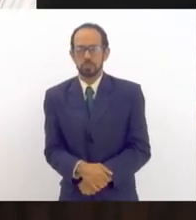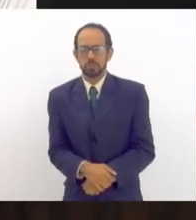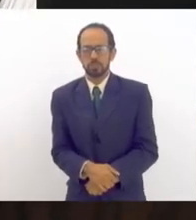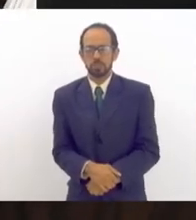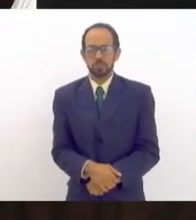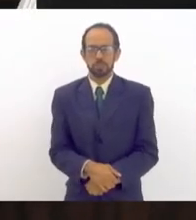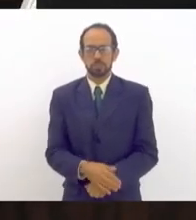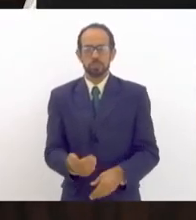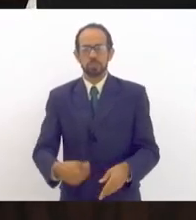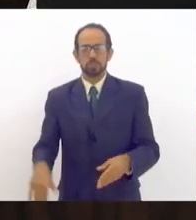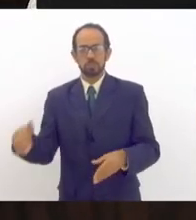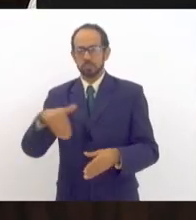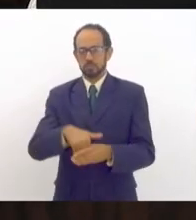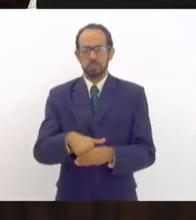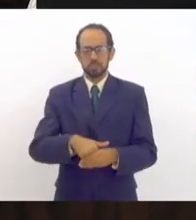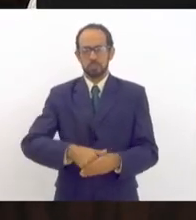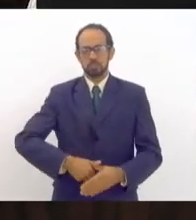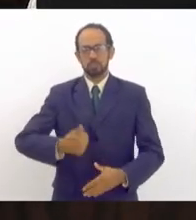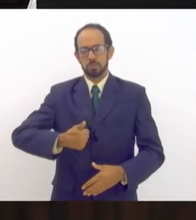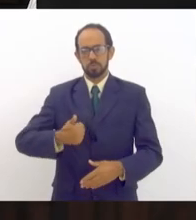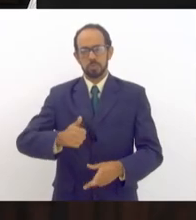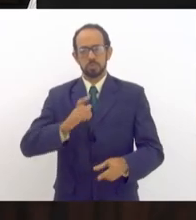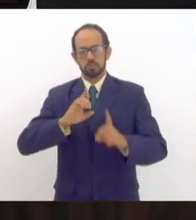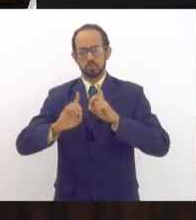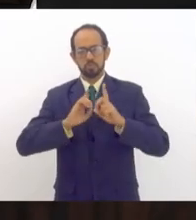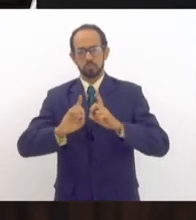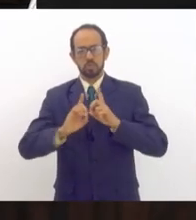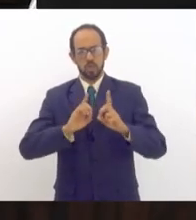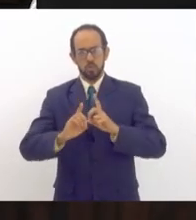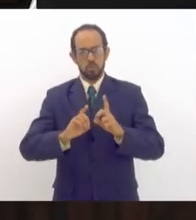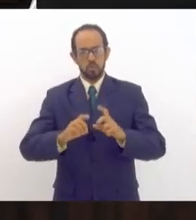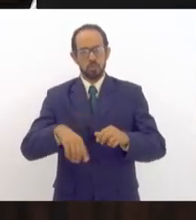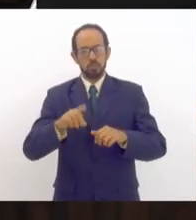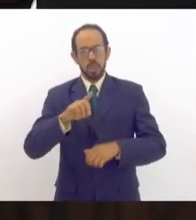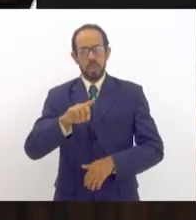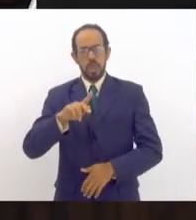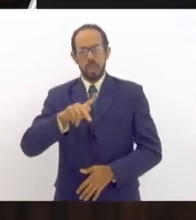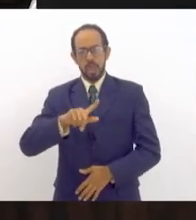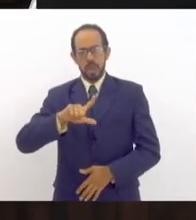em votação em primeira discussão projeto de lei 2277